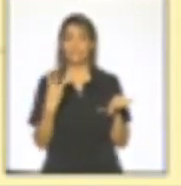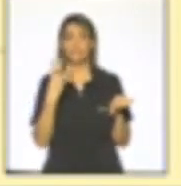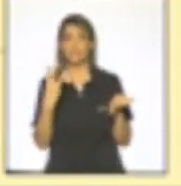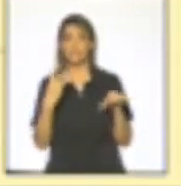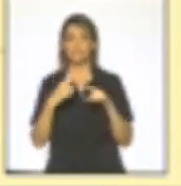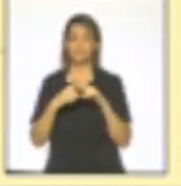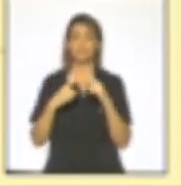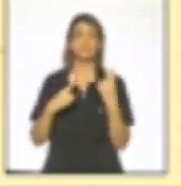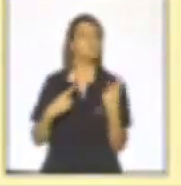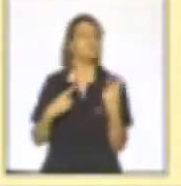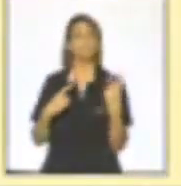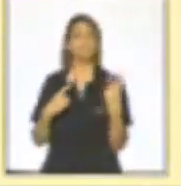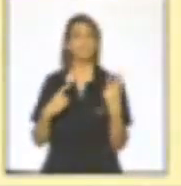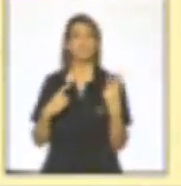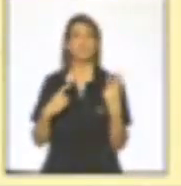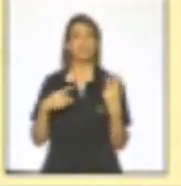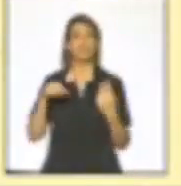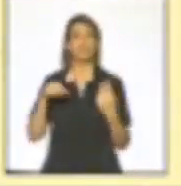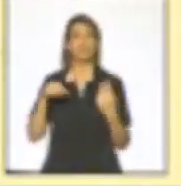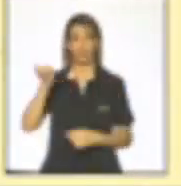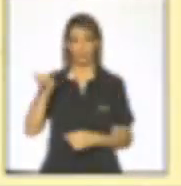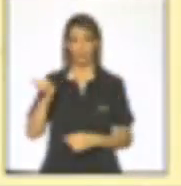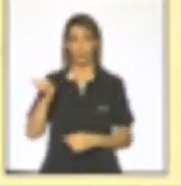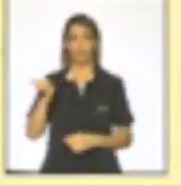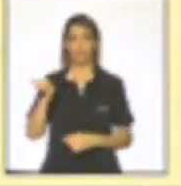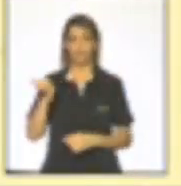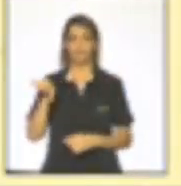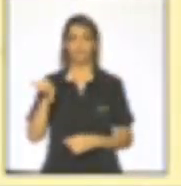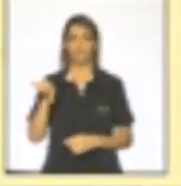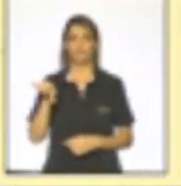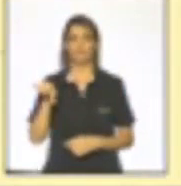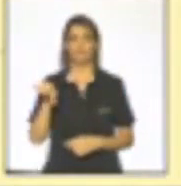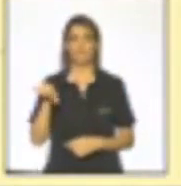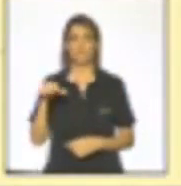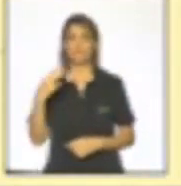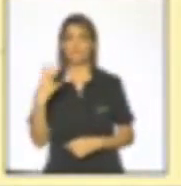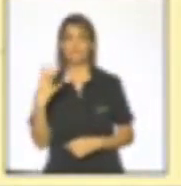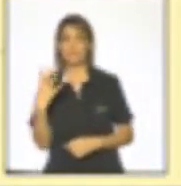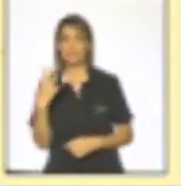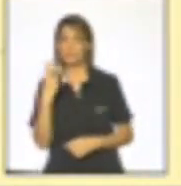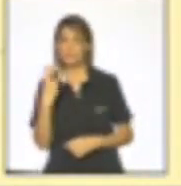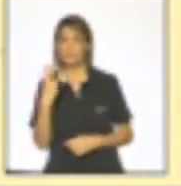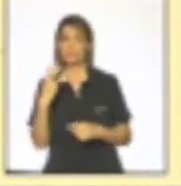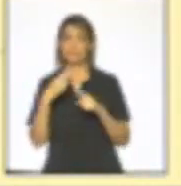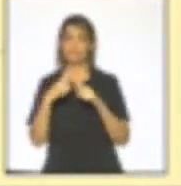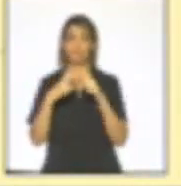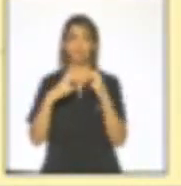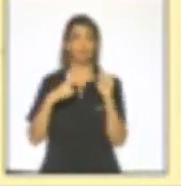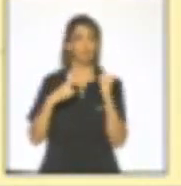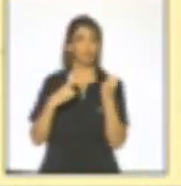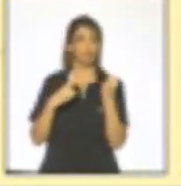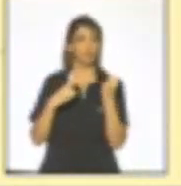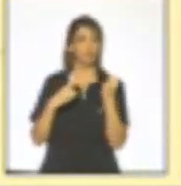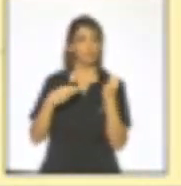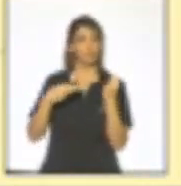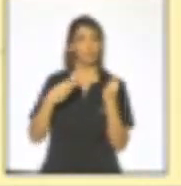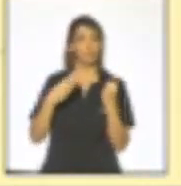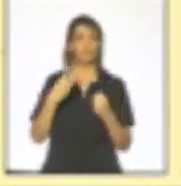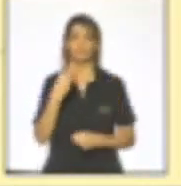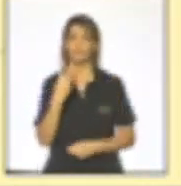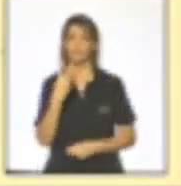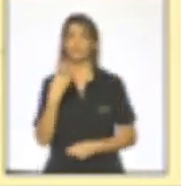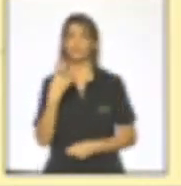3 vezes 3, 9. 3 vezes 8,